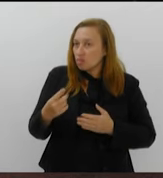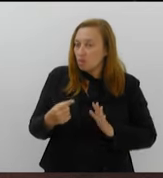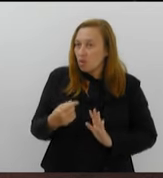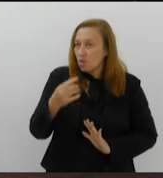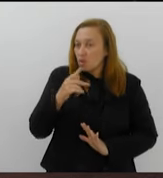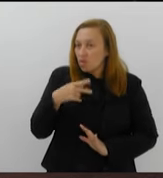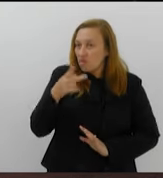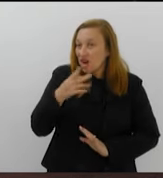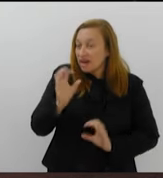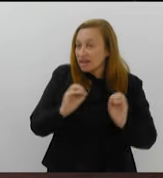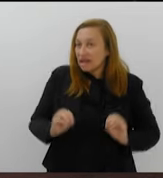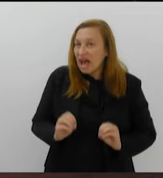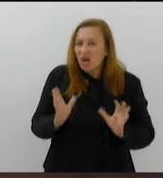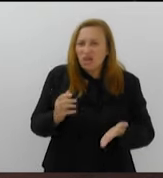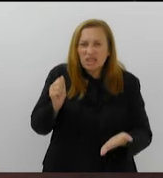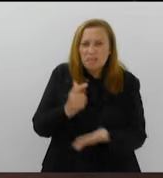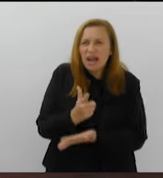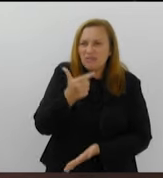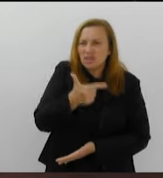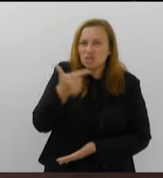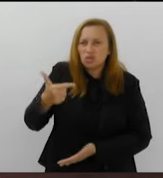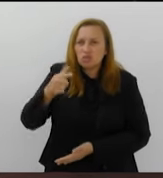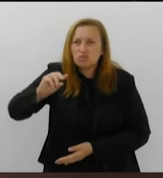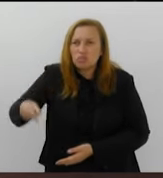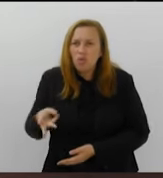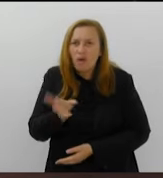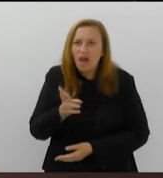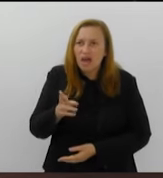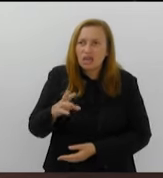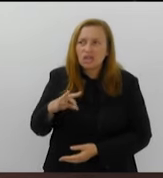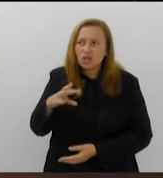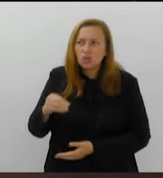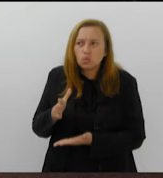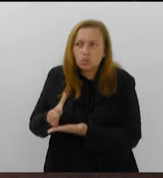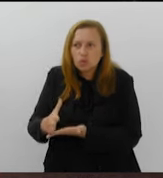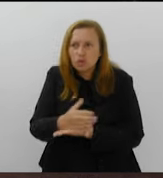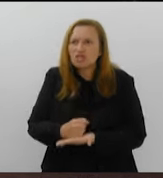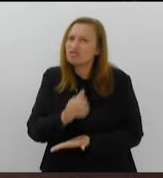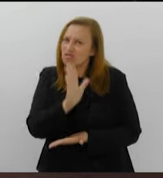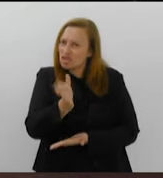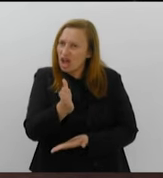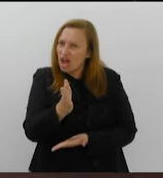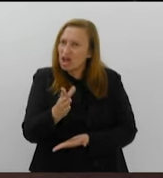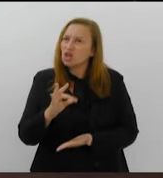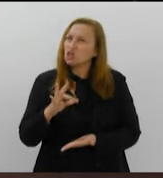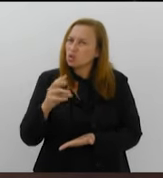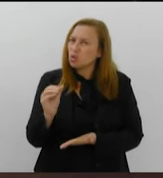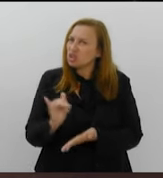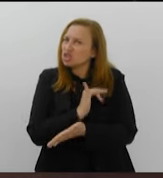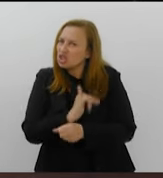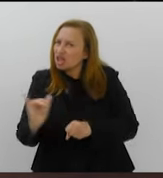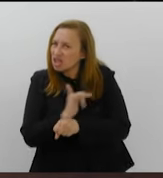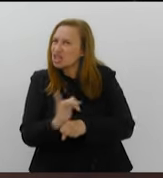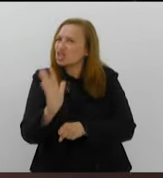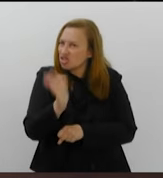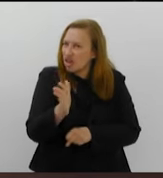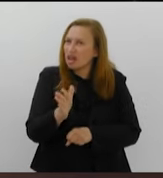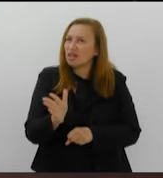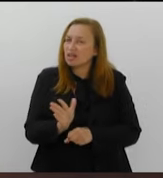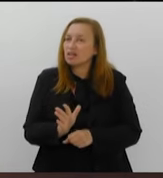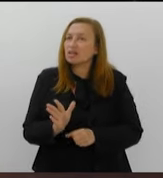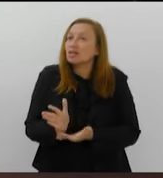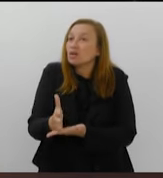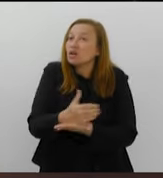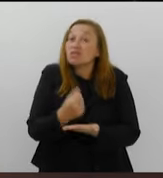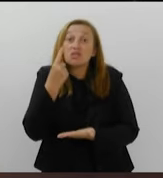pagar R$22 mil. E já está tudo levantado, tá? Todo esquema levantado. E